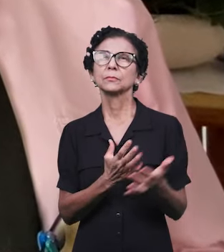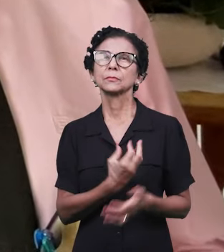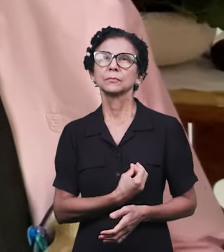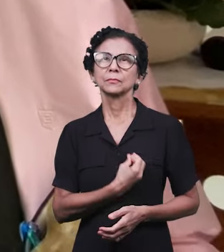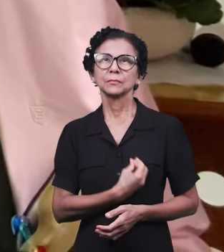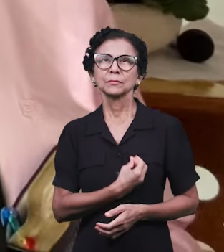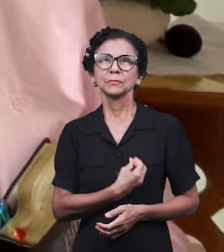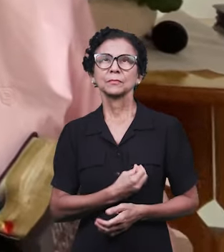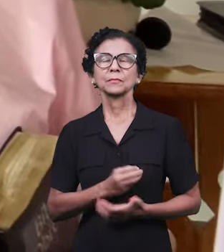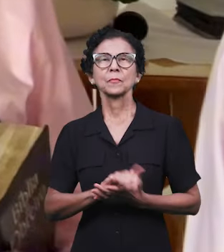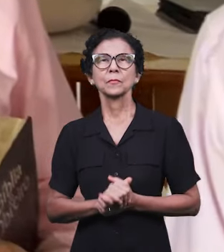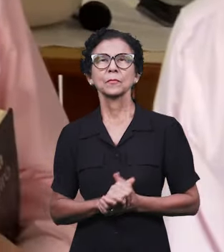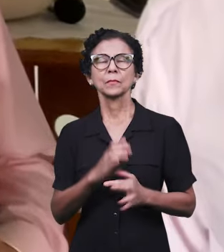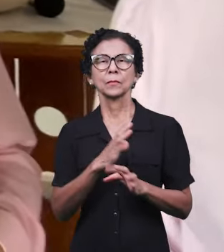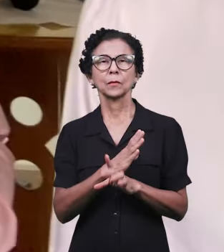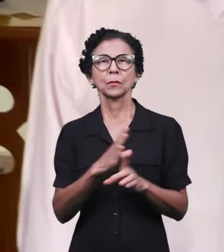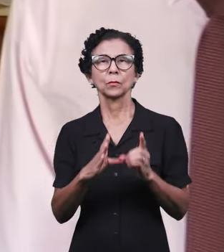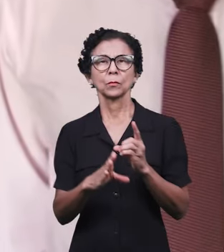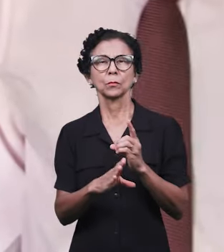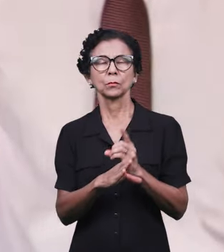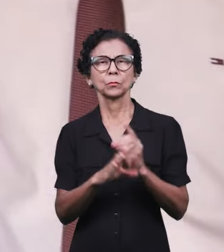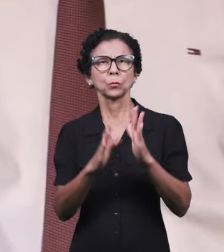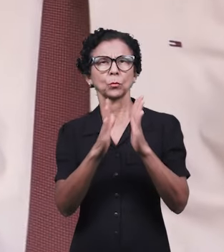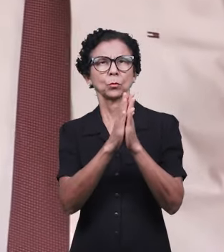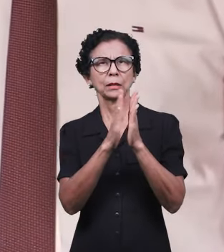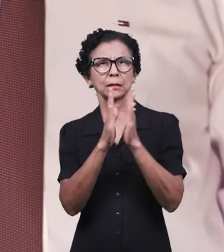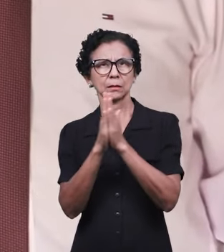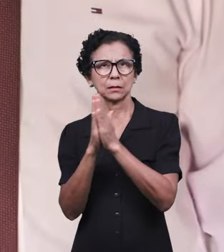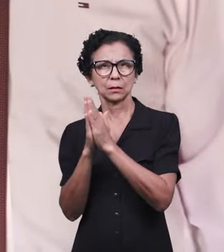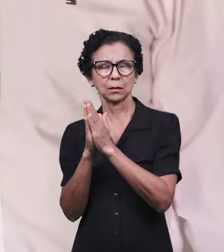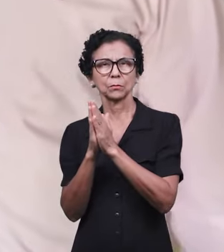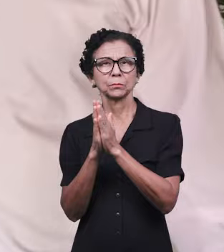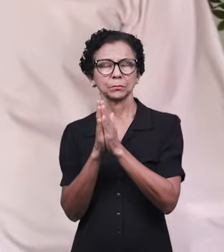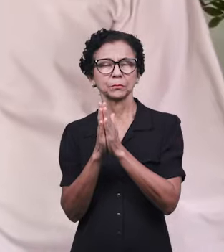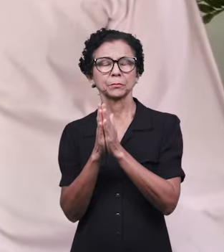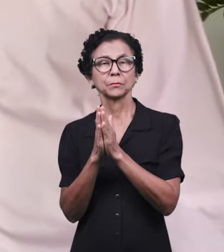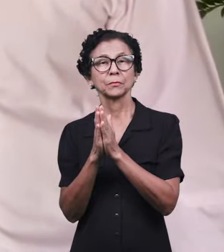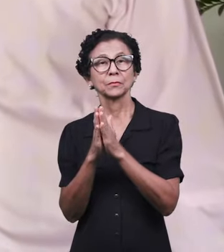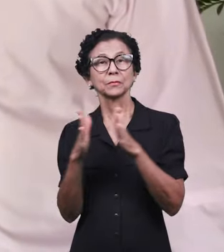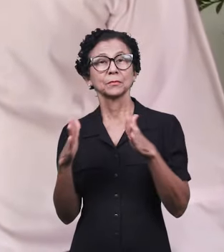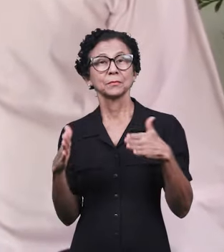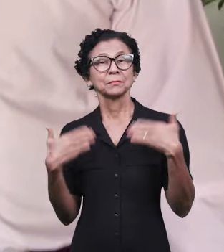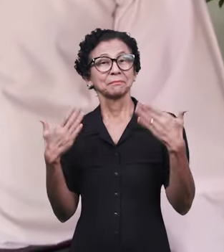Senhor aqui nessa cidade, no nosso estado também, no Brasil e no exterior.